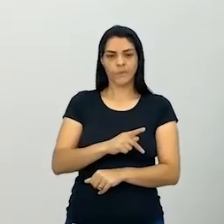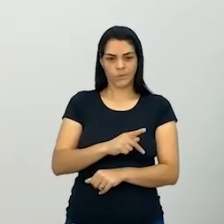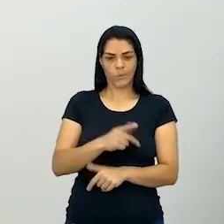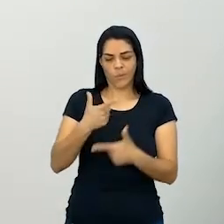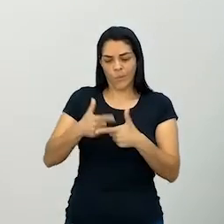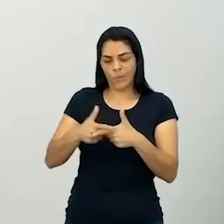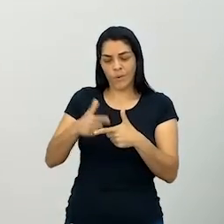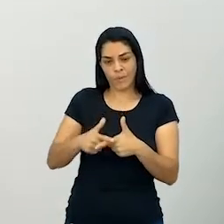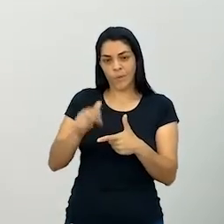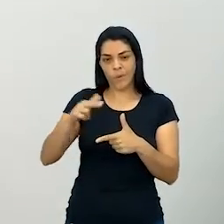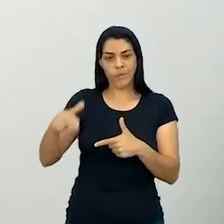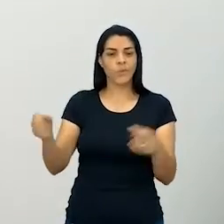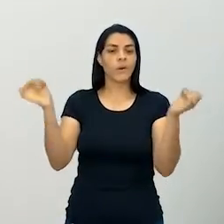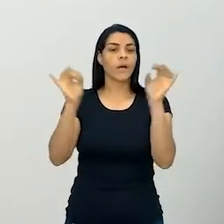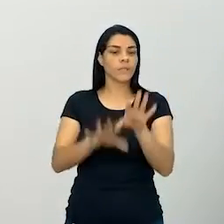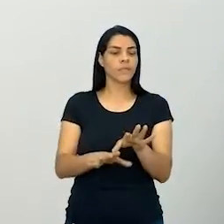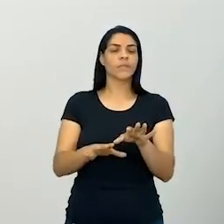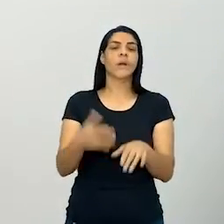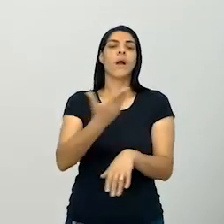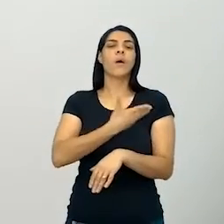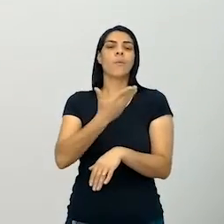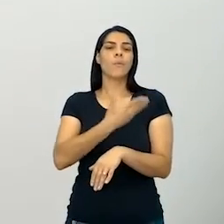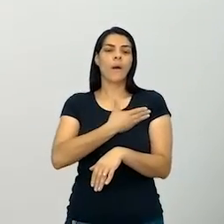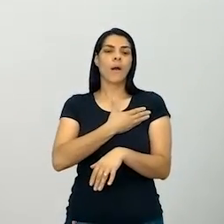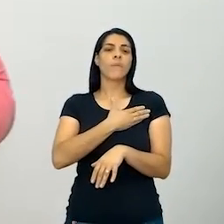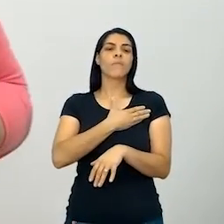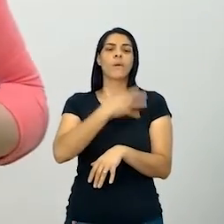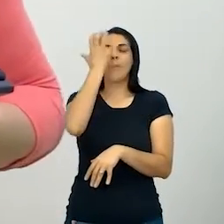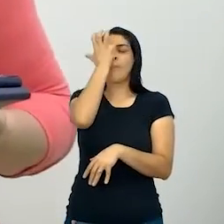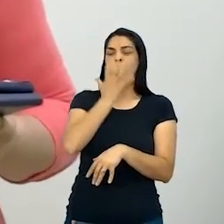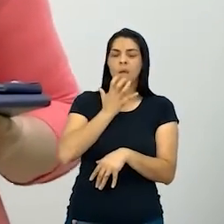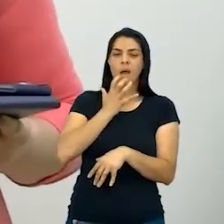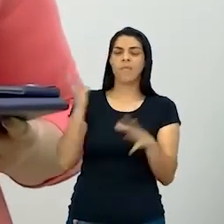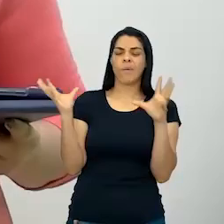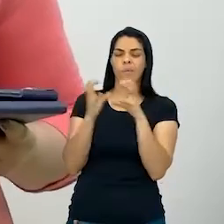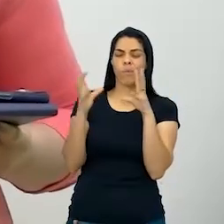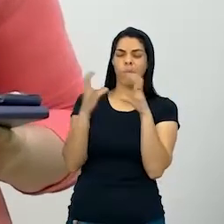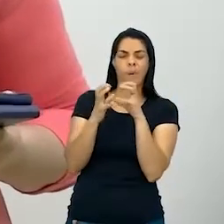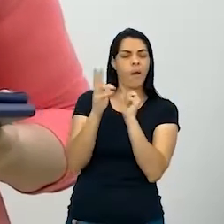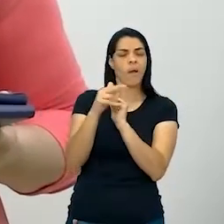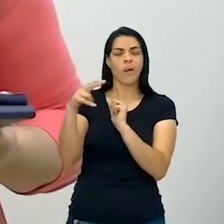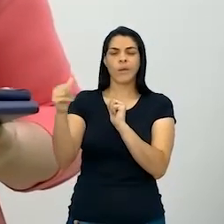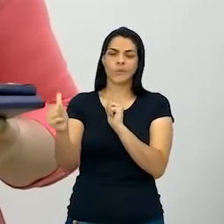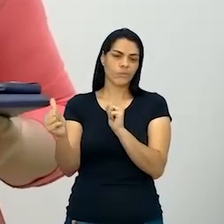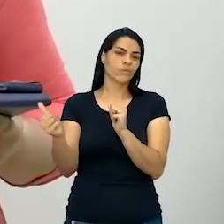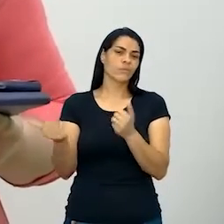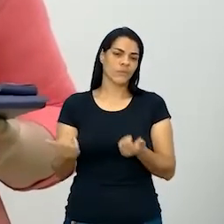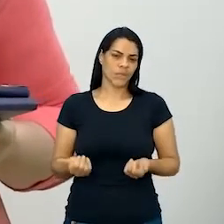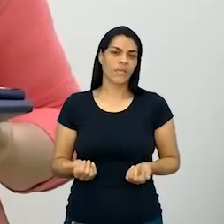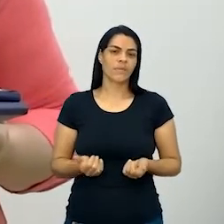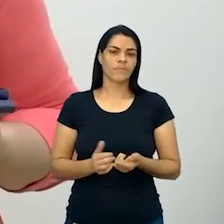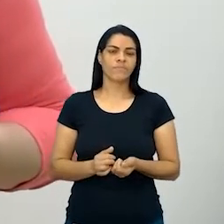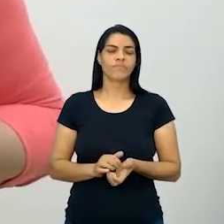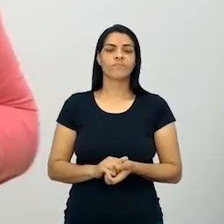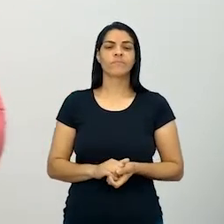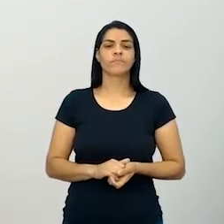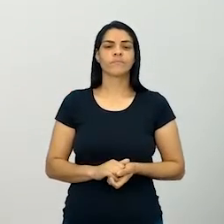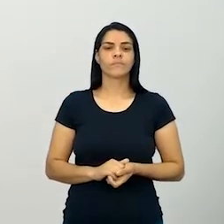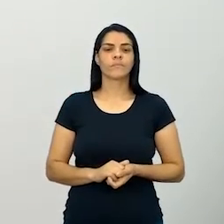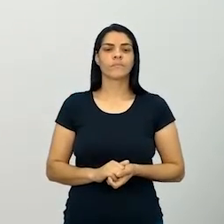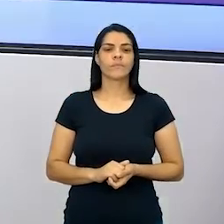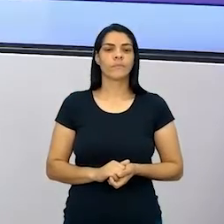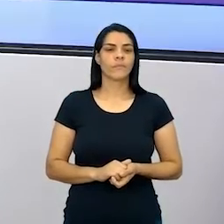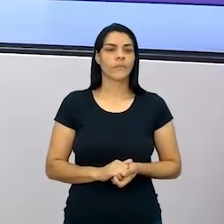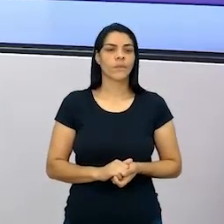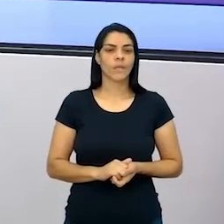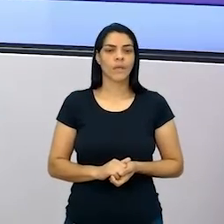não deixe o colega mais irritado, não agrave o conflito, não piore as situações que estão acontecendo dentro da sala de aula. Lembrando